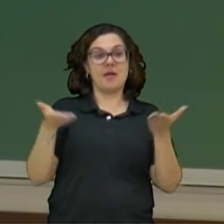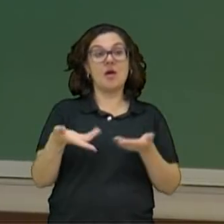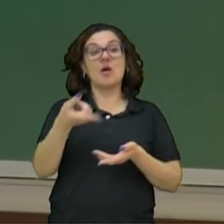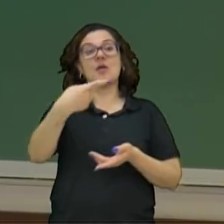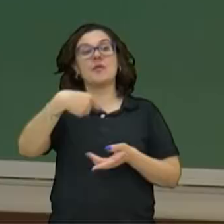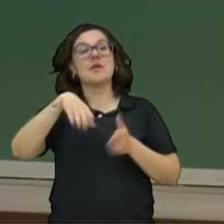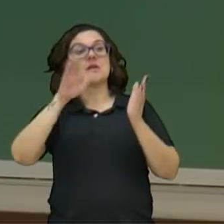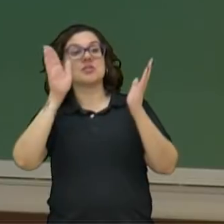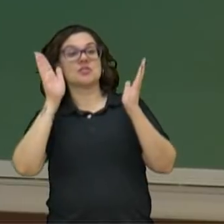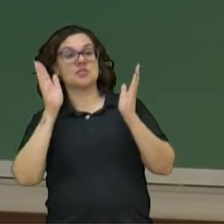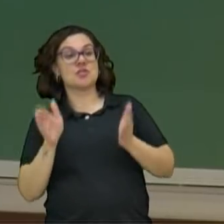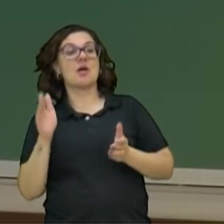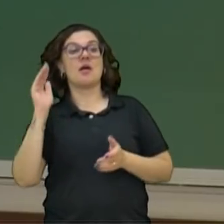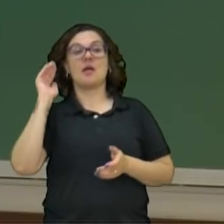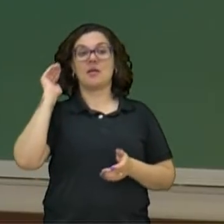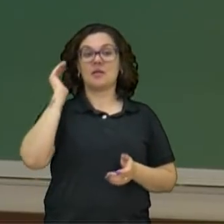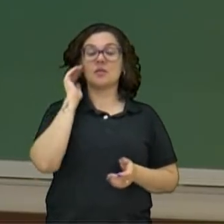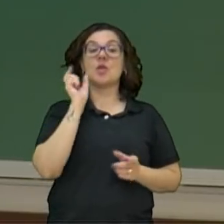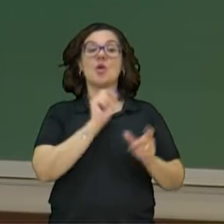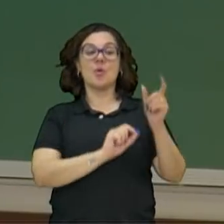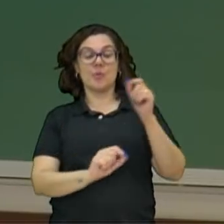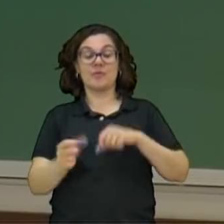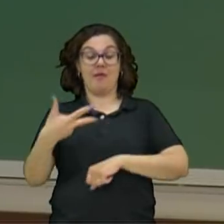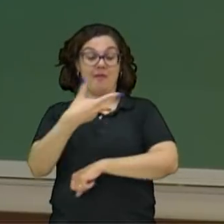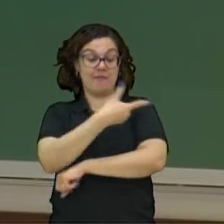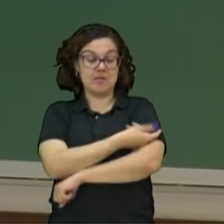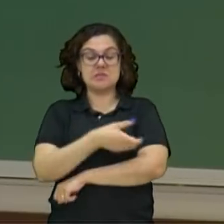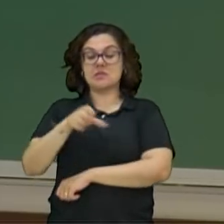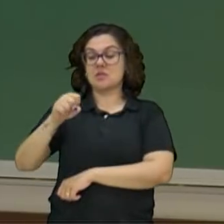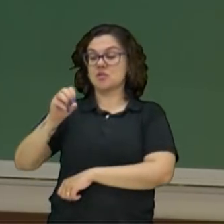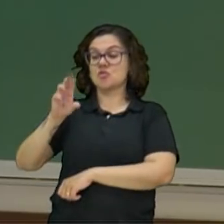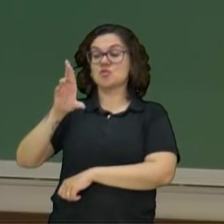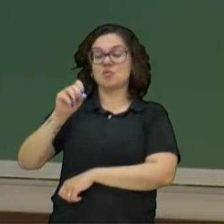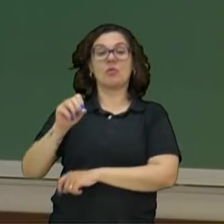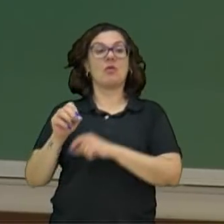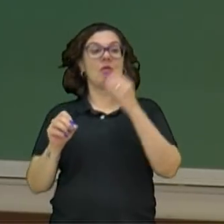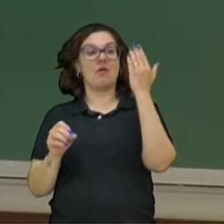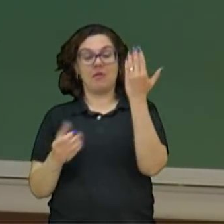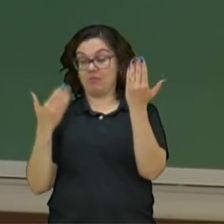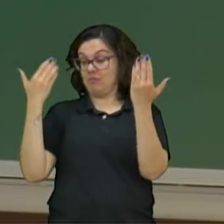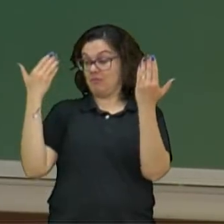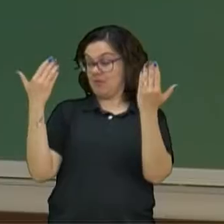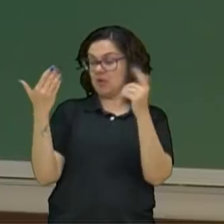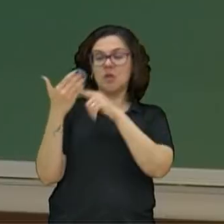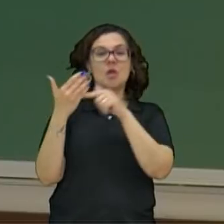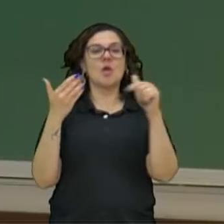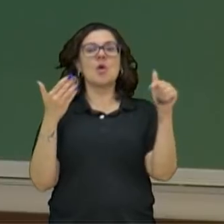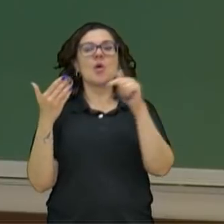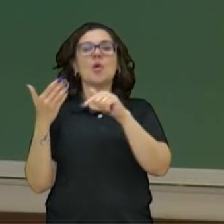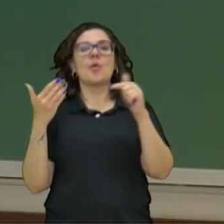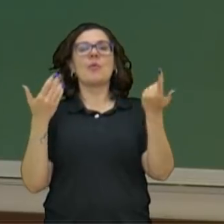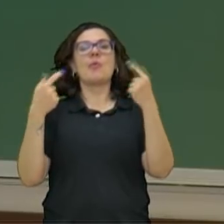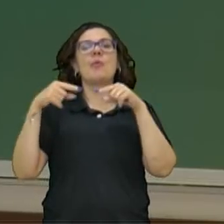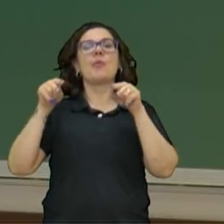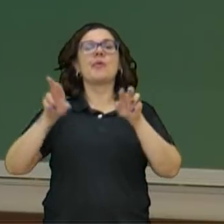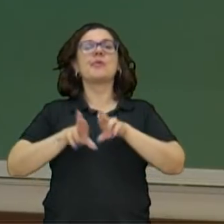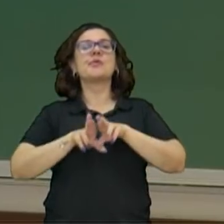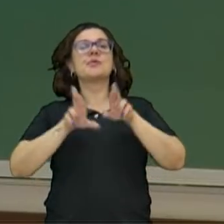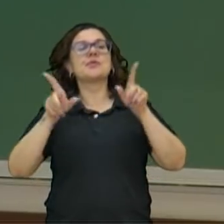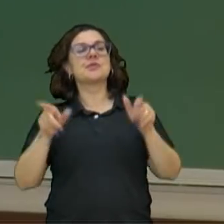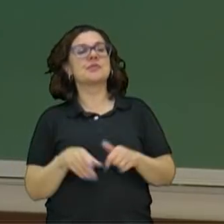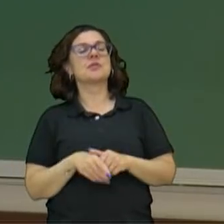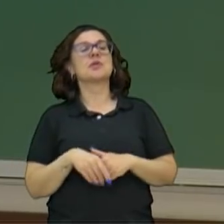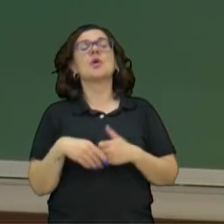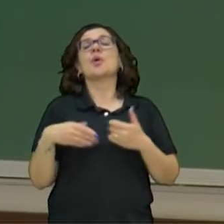já aprendemos, né, sobre vacina, sobre soro, você vai tentar diferenciar por que um é diferente do